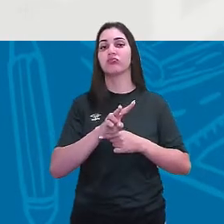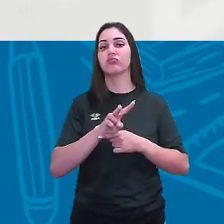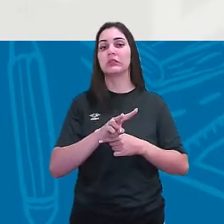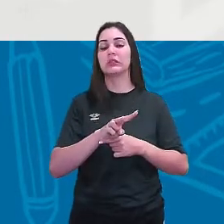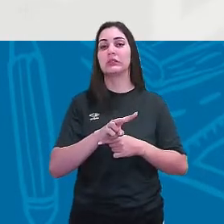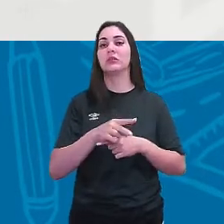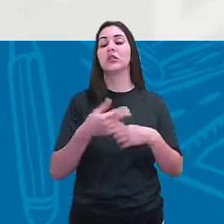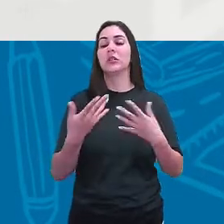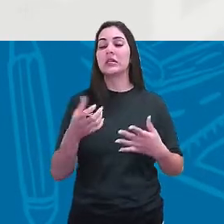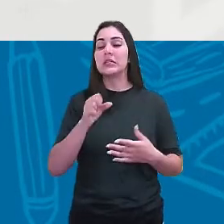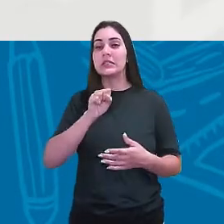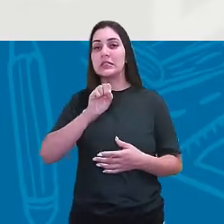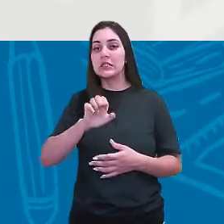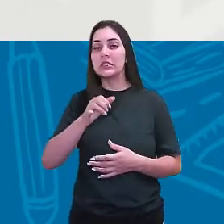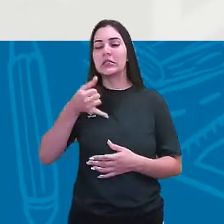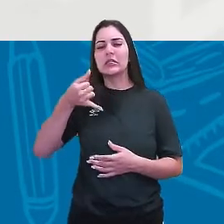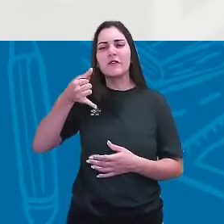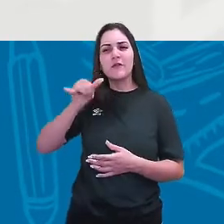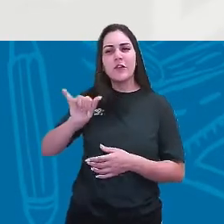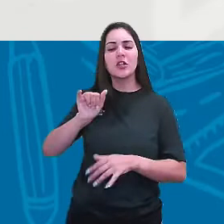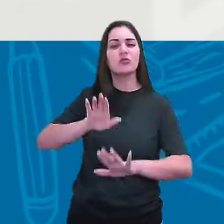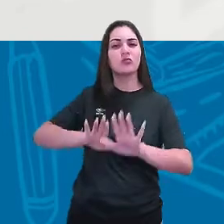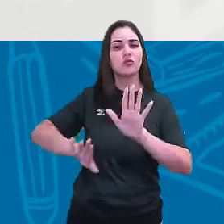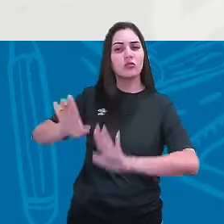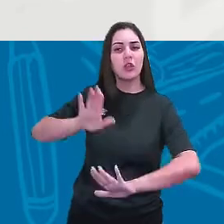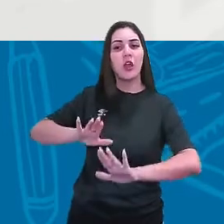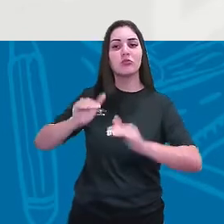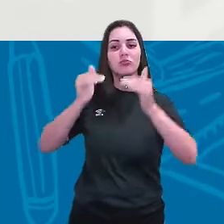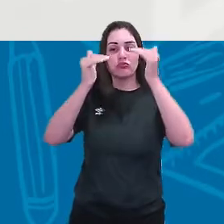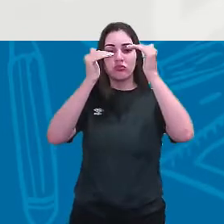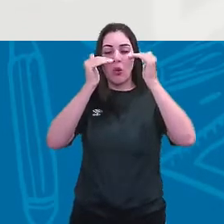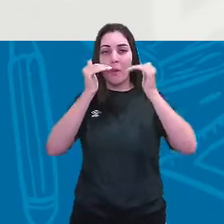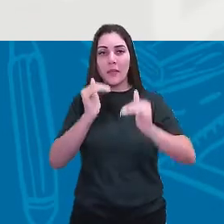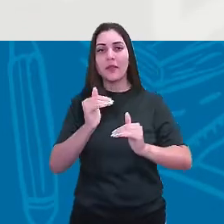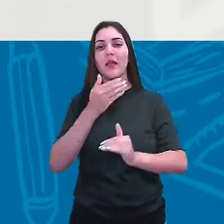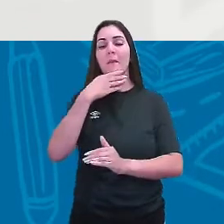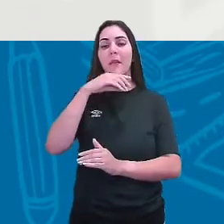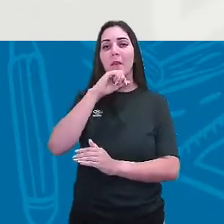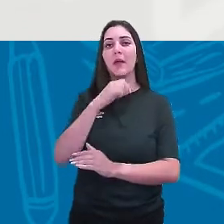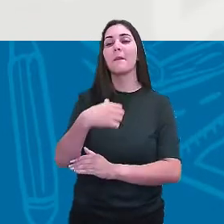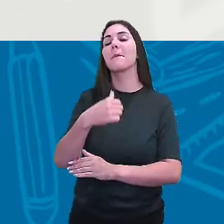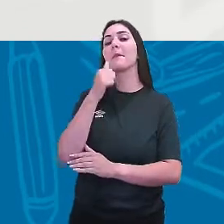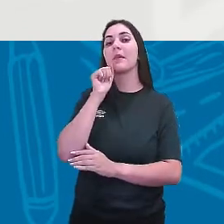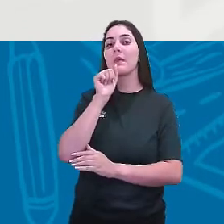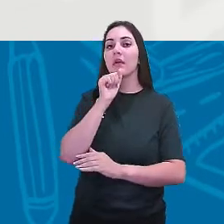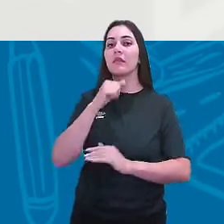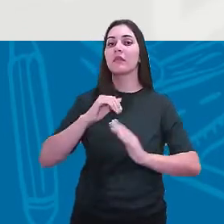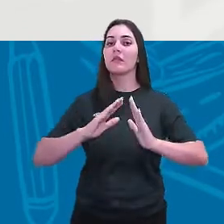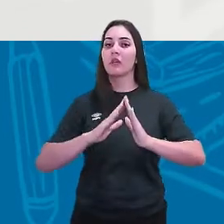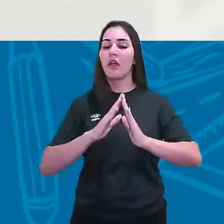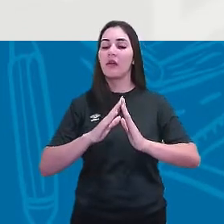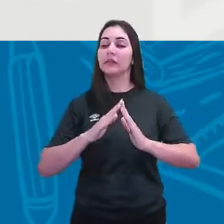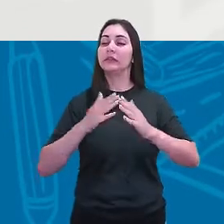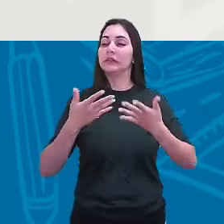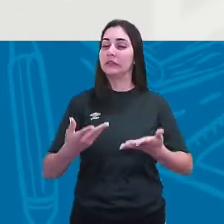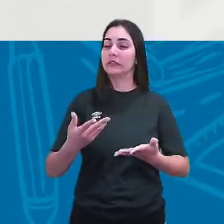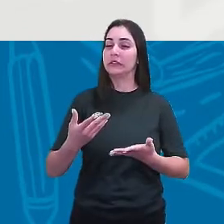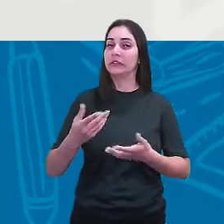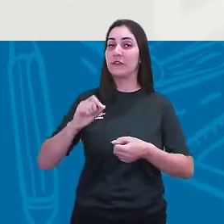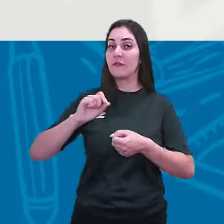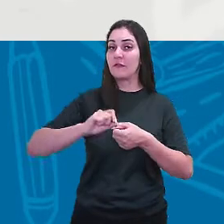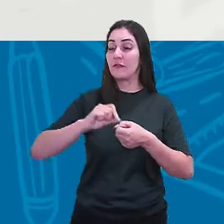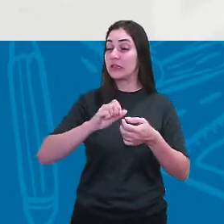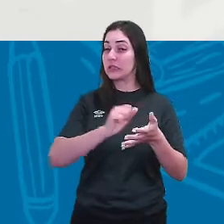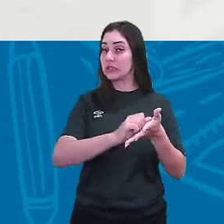se previne, se você não toma cuidado, se você não obedece papai e mamãe em casa e acaba realizando